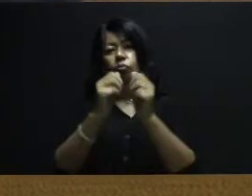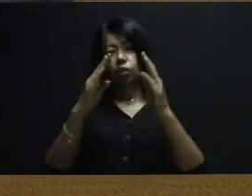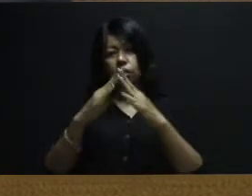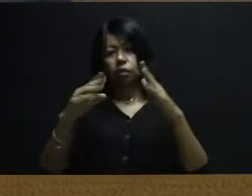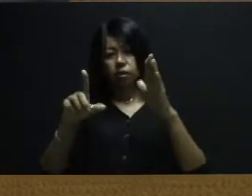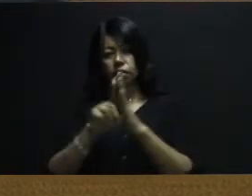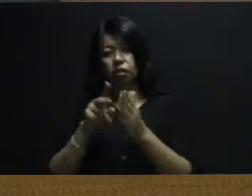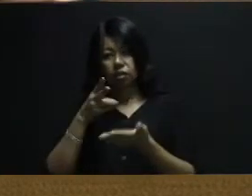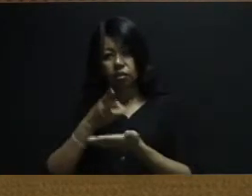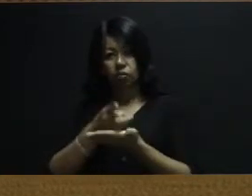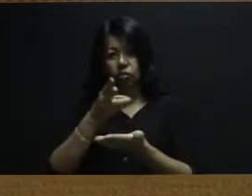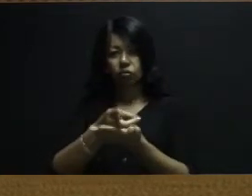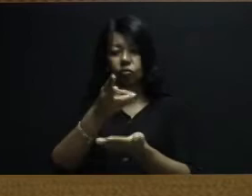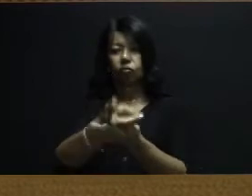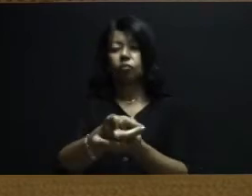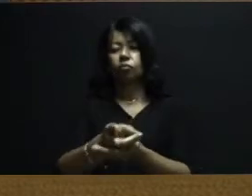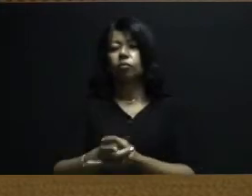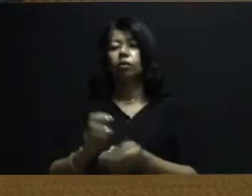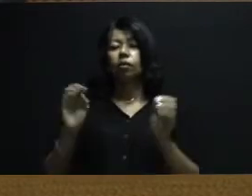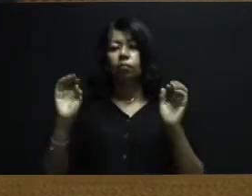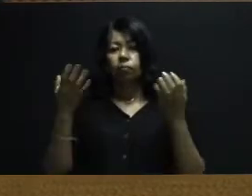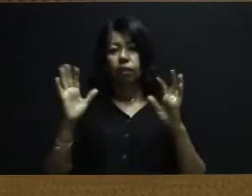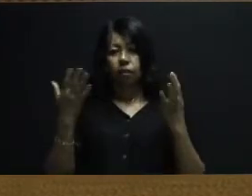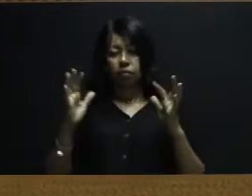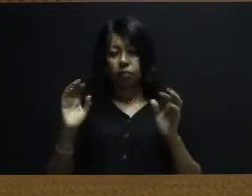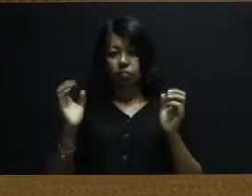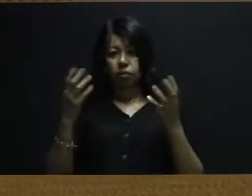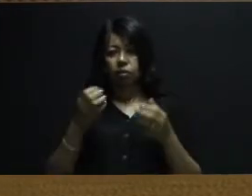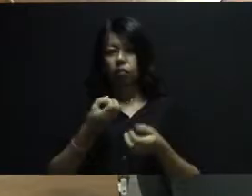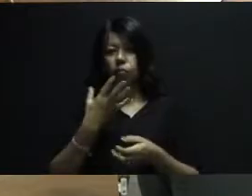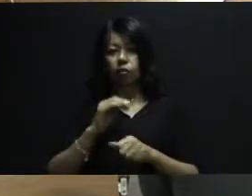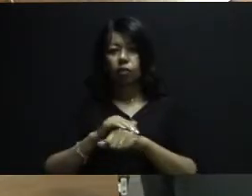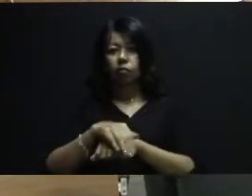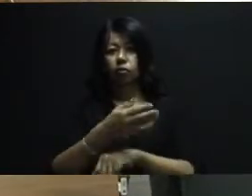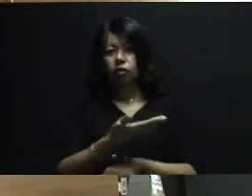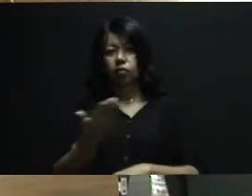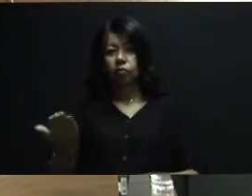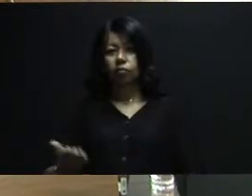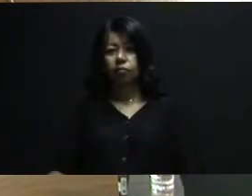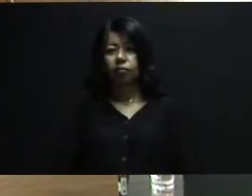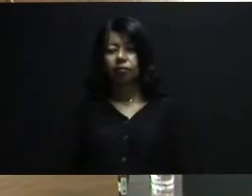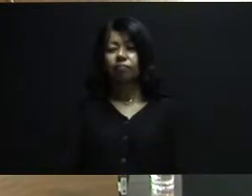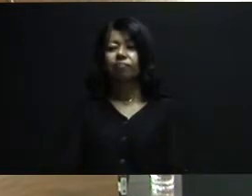perdure por muito tempo. Parabéns aos homenageados e boa noite a todos.